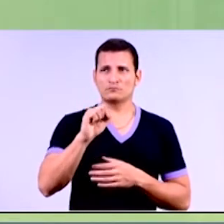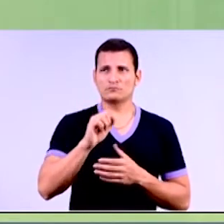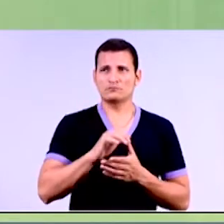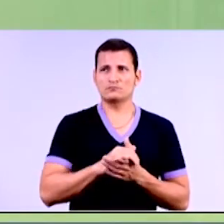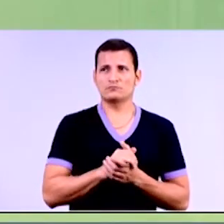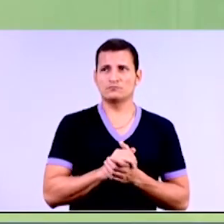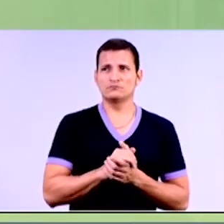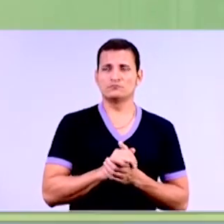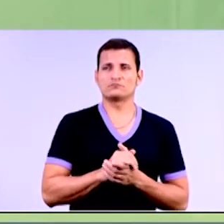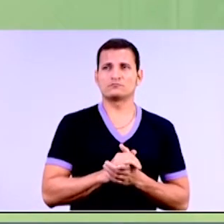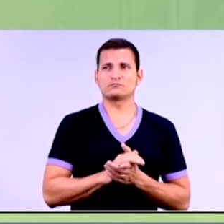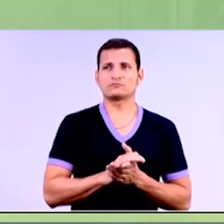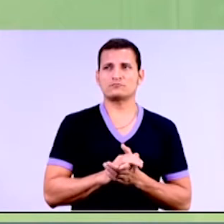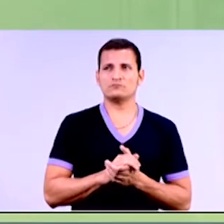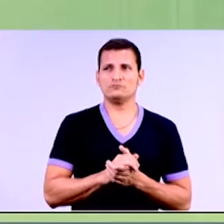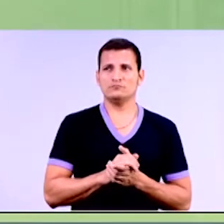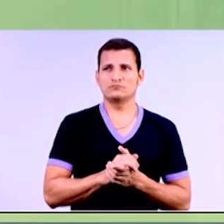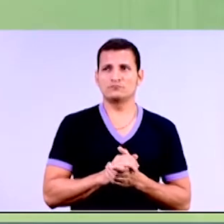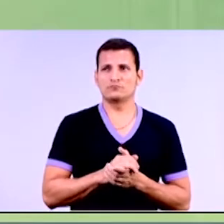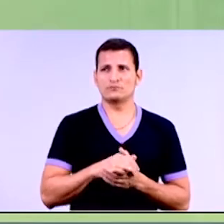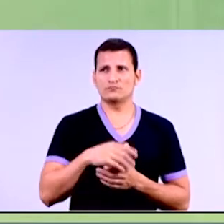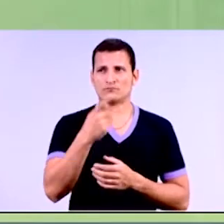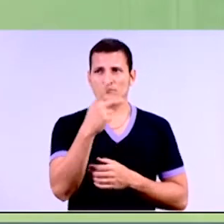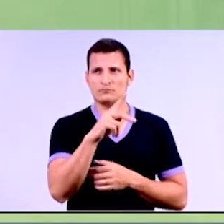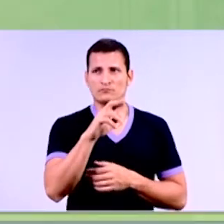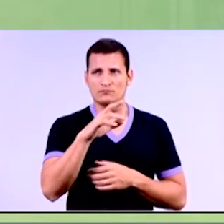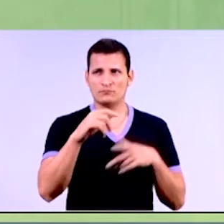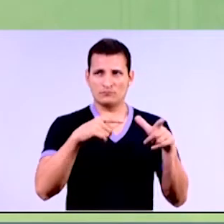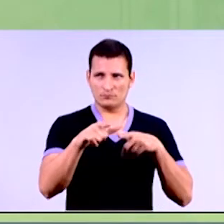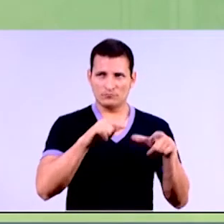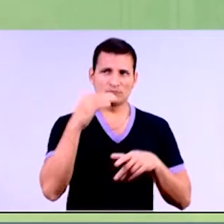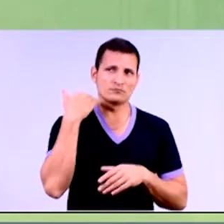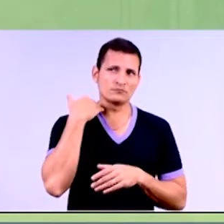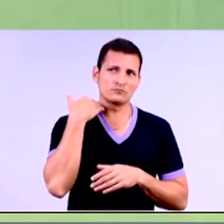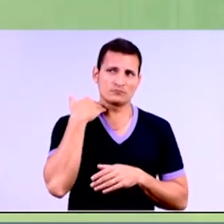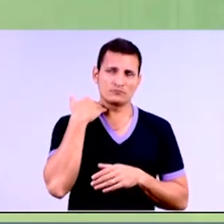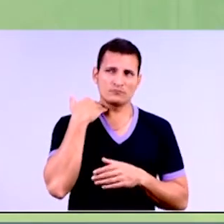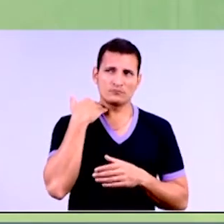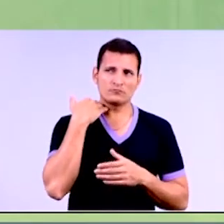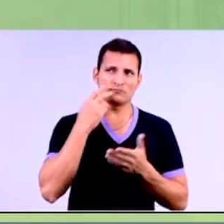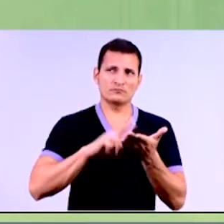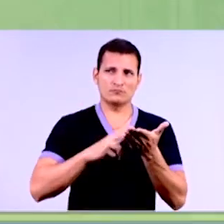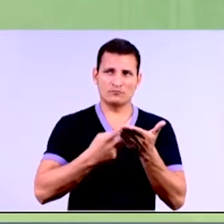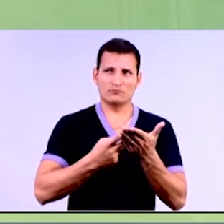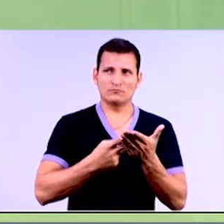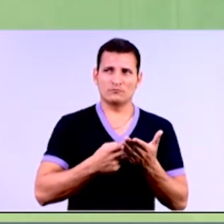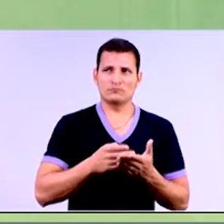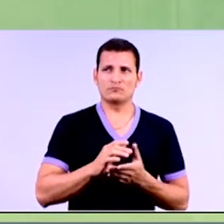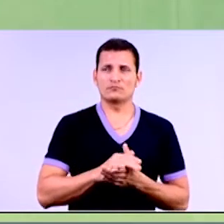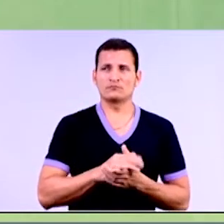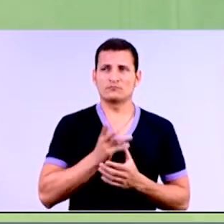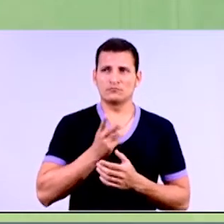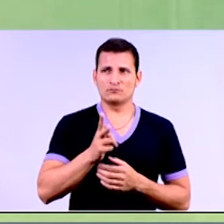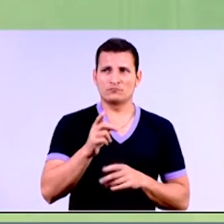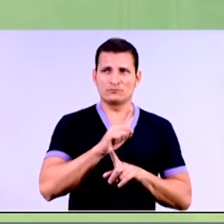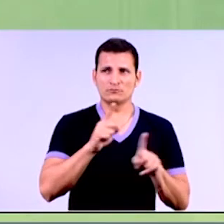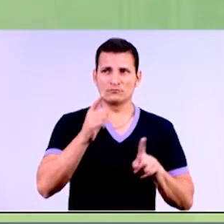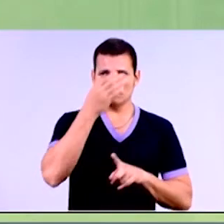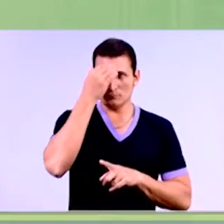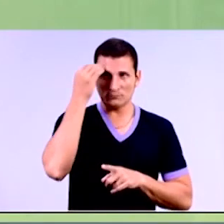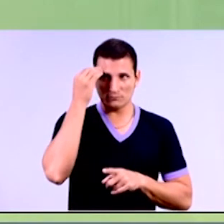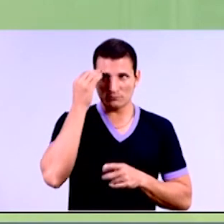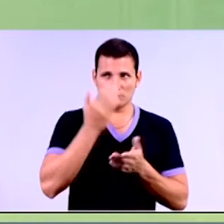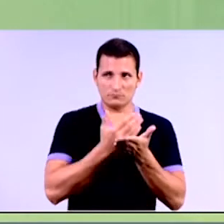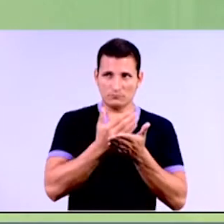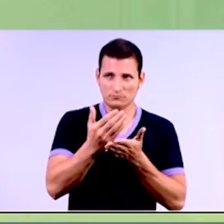brother work in a bank? O seu irmão trabalha em um banco? Sempre, não esqueçam. Começamos a